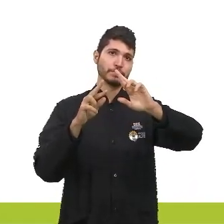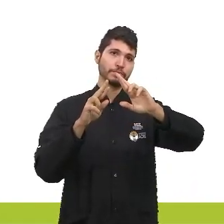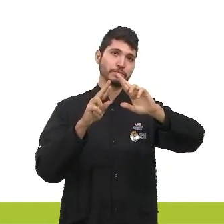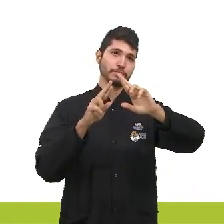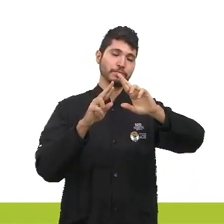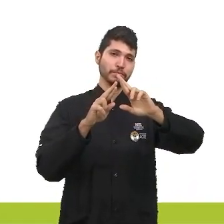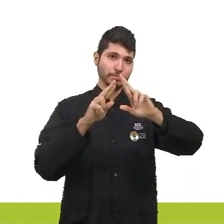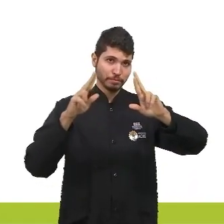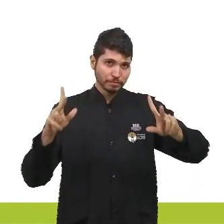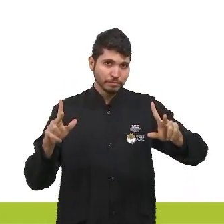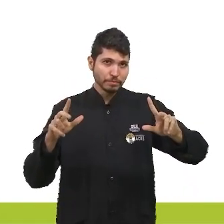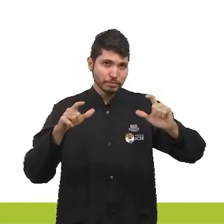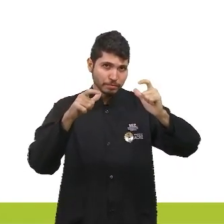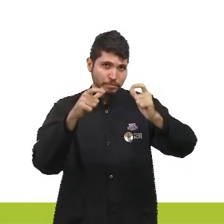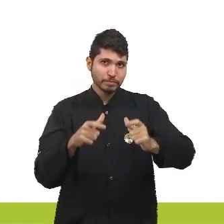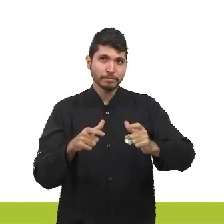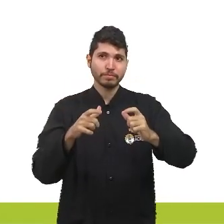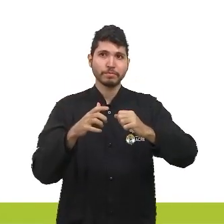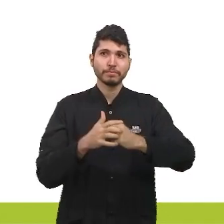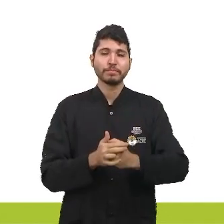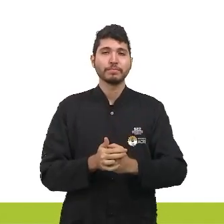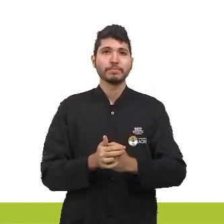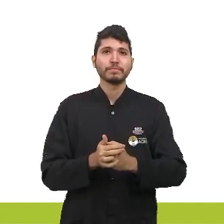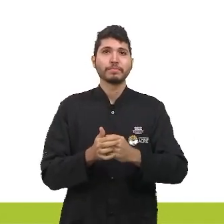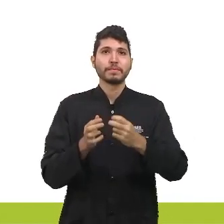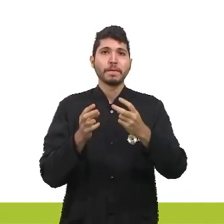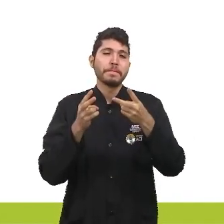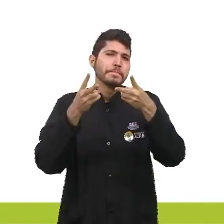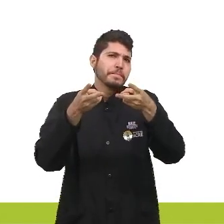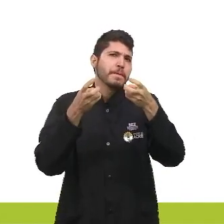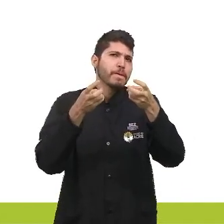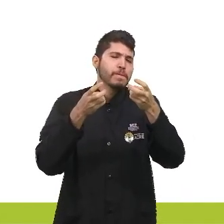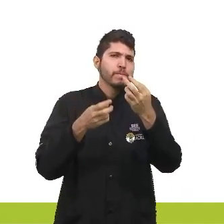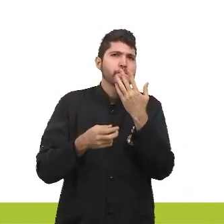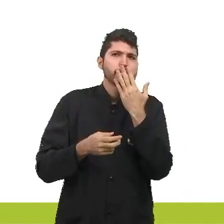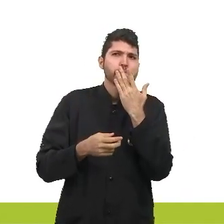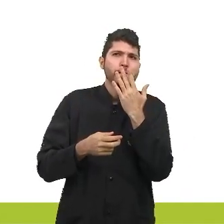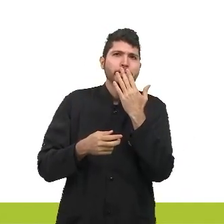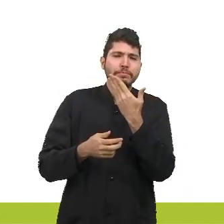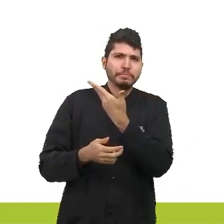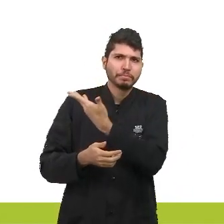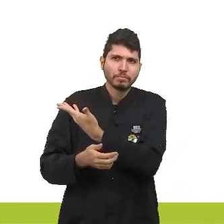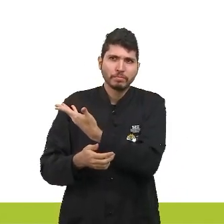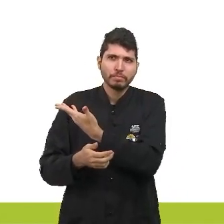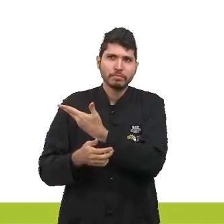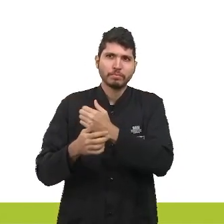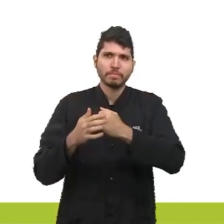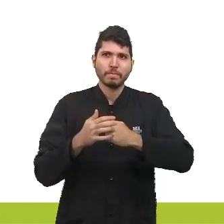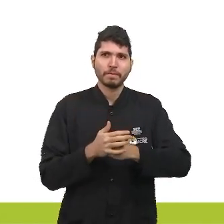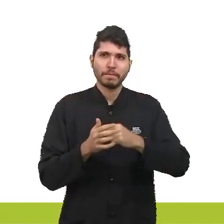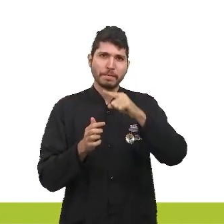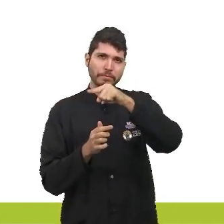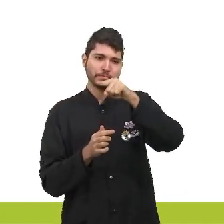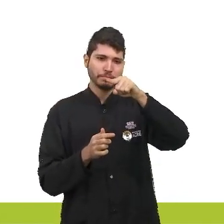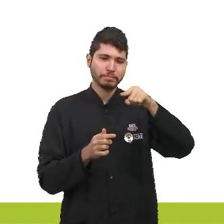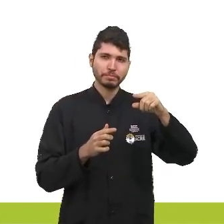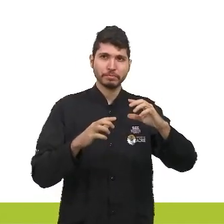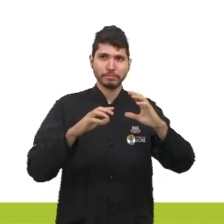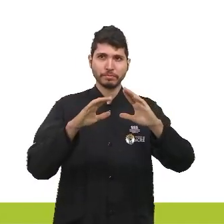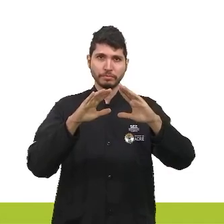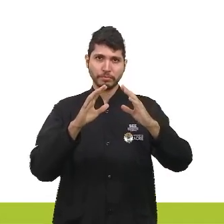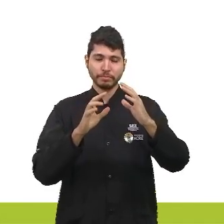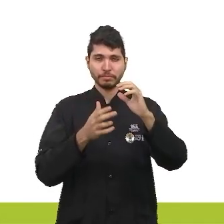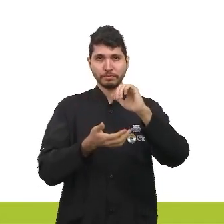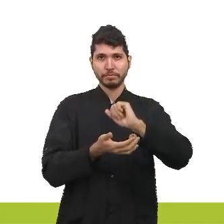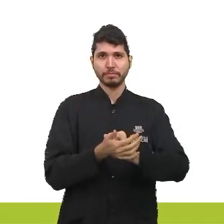polígono aqui pintado em verde e esse que não está pintado em verde. Esse quadrilátero e esse triângulo da figura. Elas não